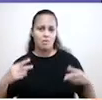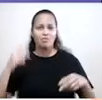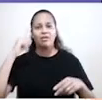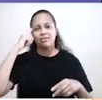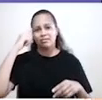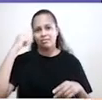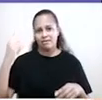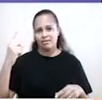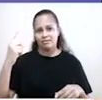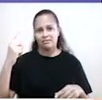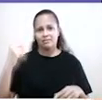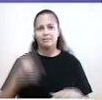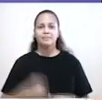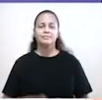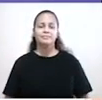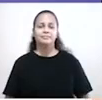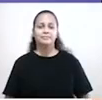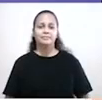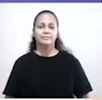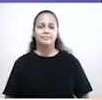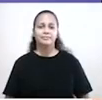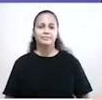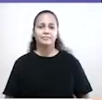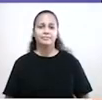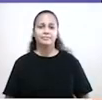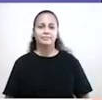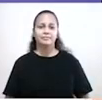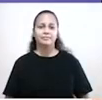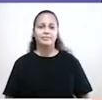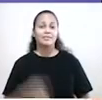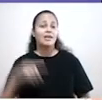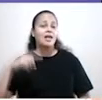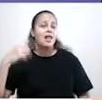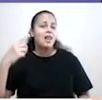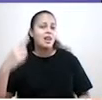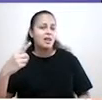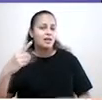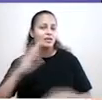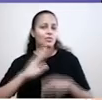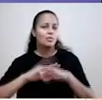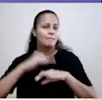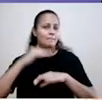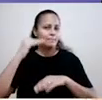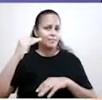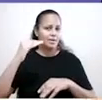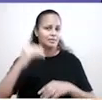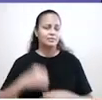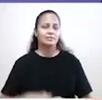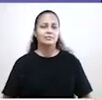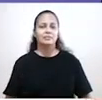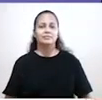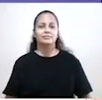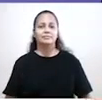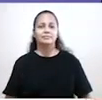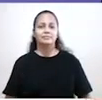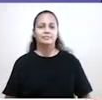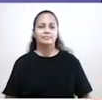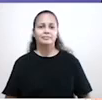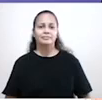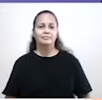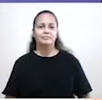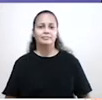a uma ideia. In addition, além disso, além do mais.